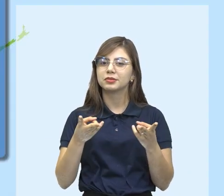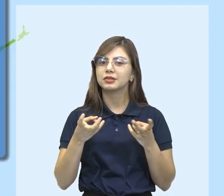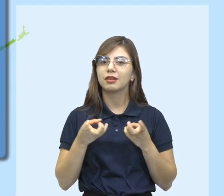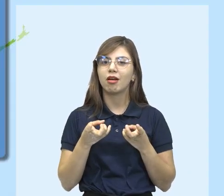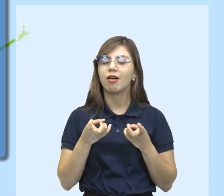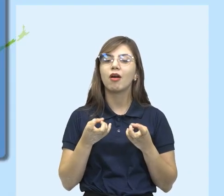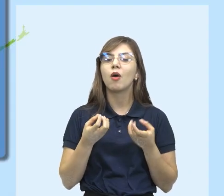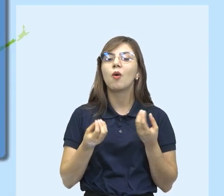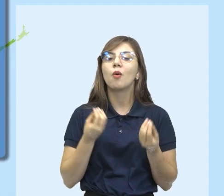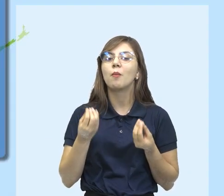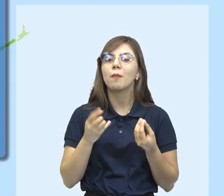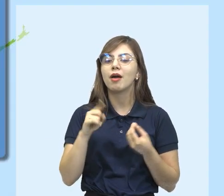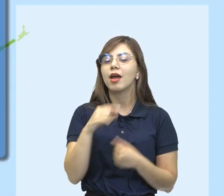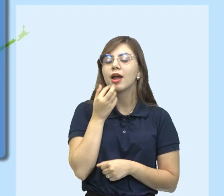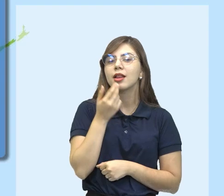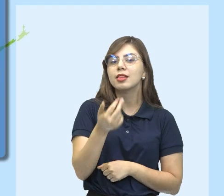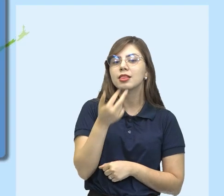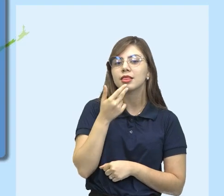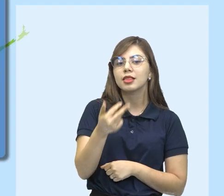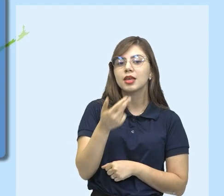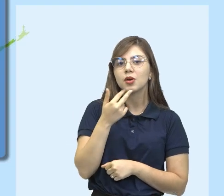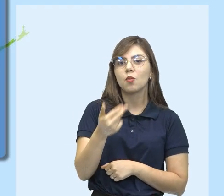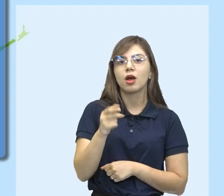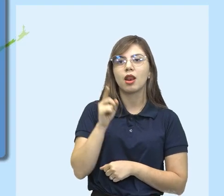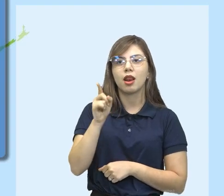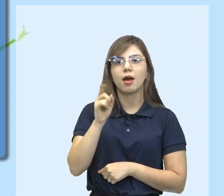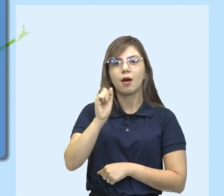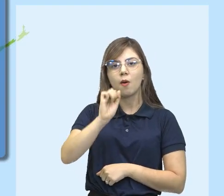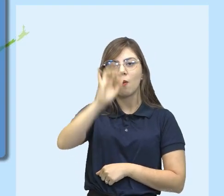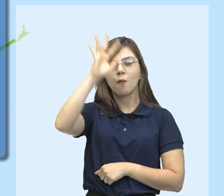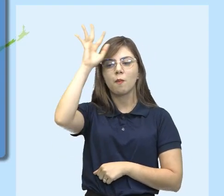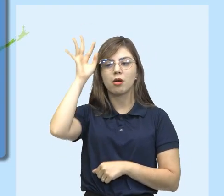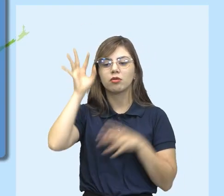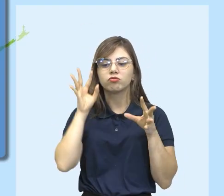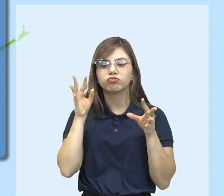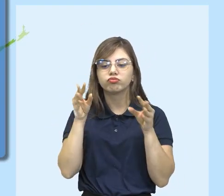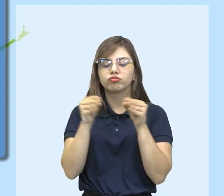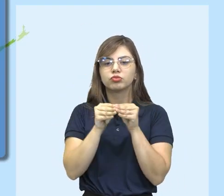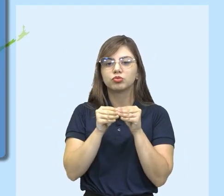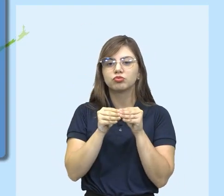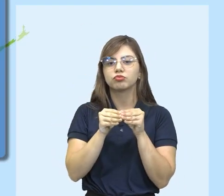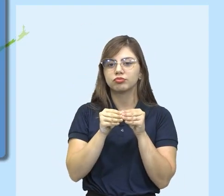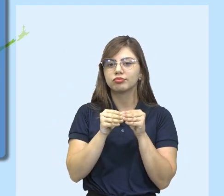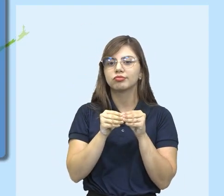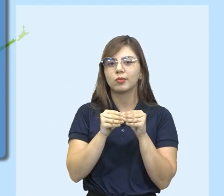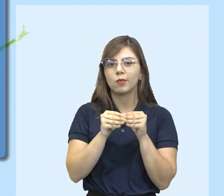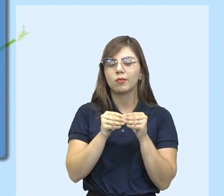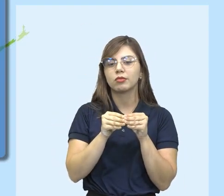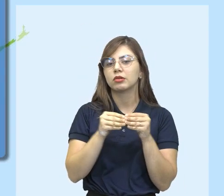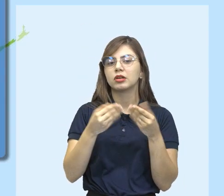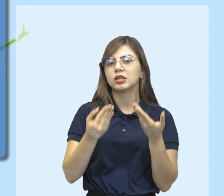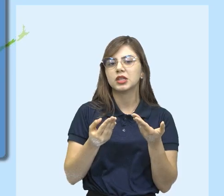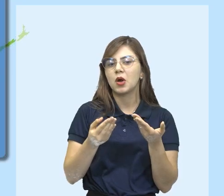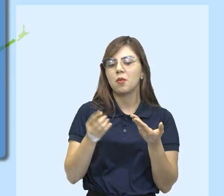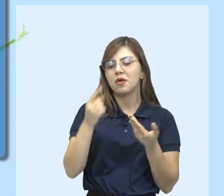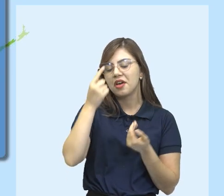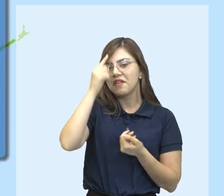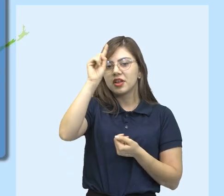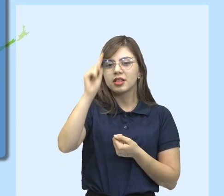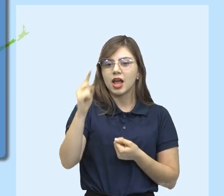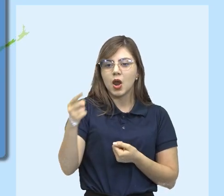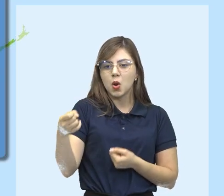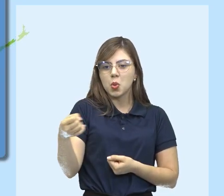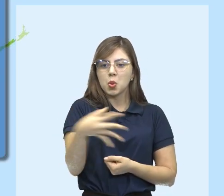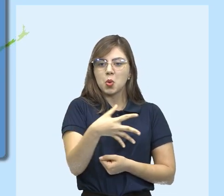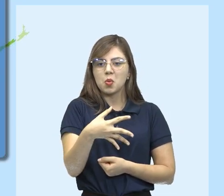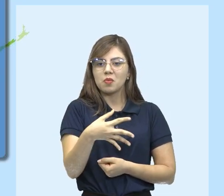simplificações das línguas românicas. Ou seja, ela não é a língua franca não é de hoje, não é? Antigamente